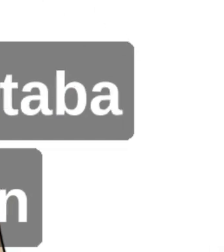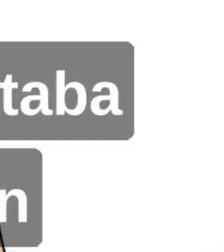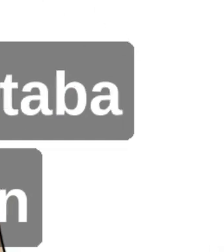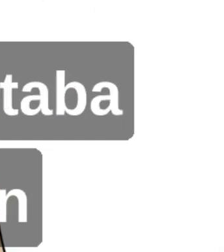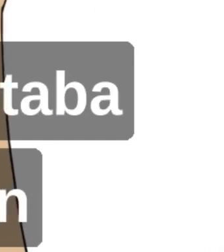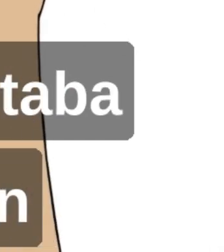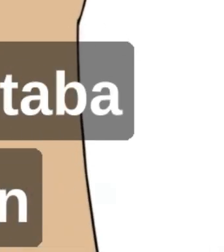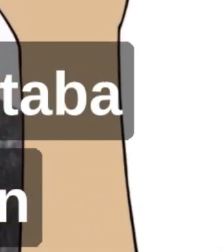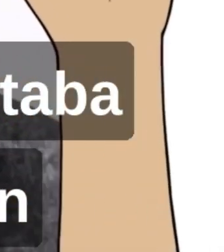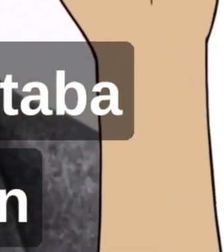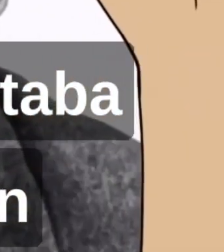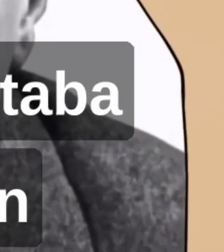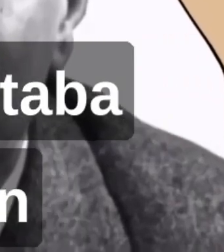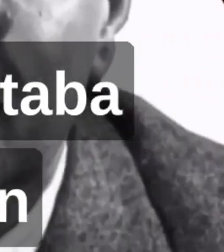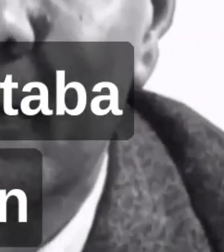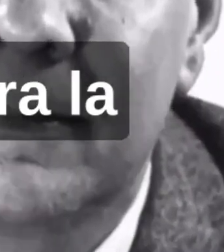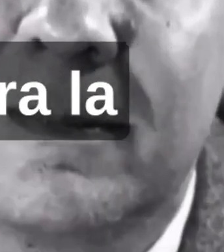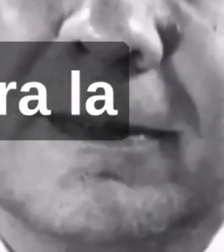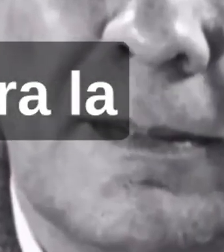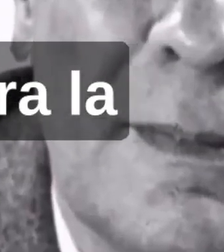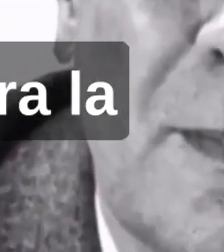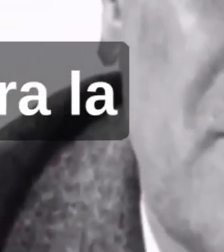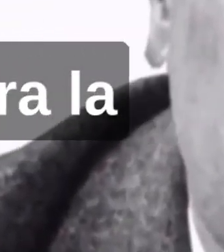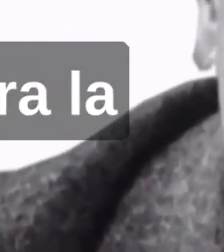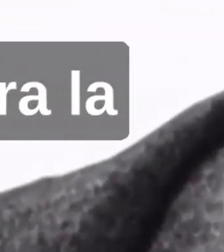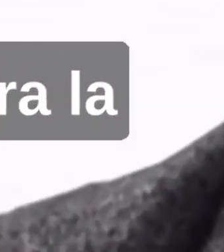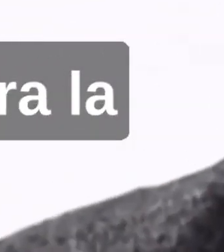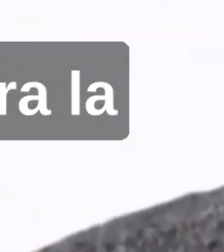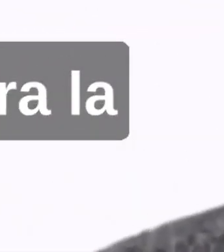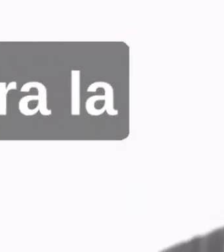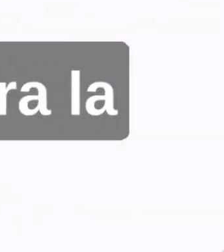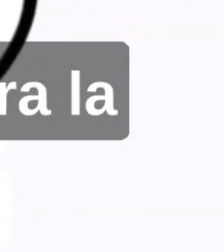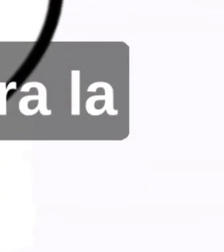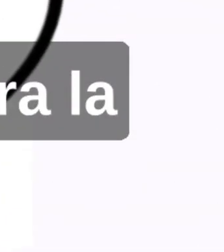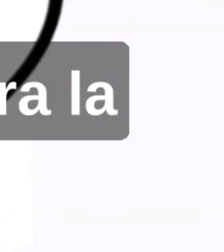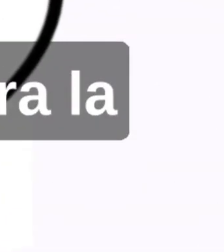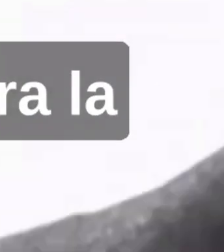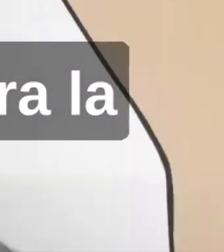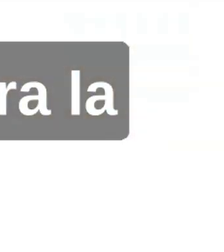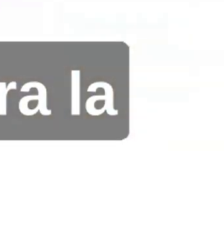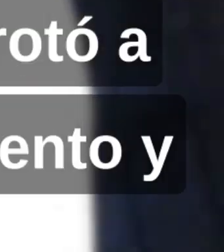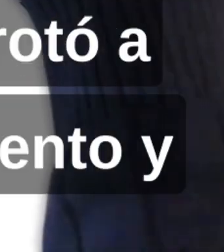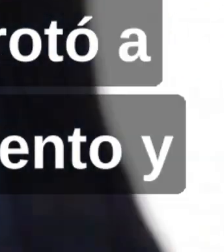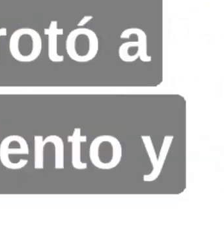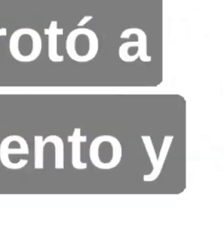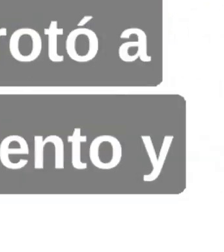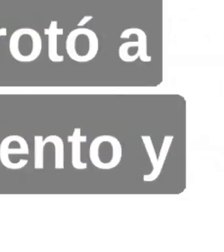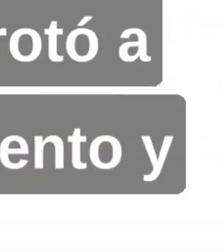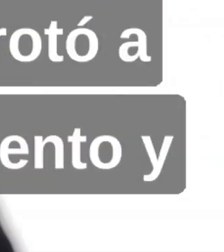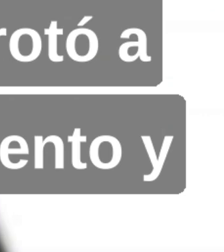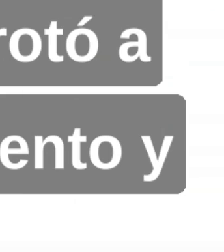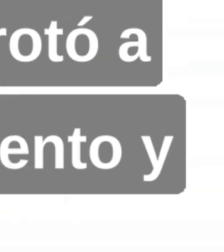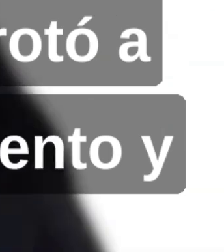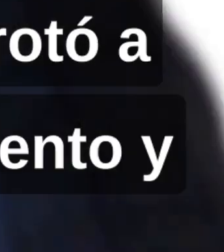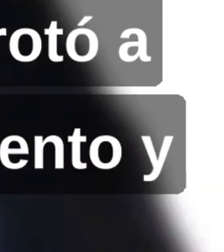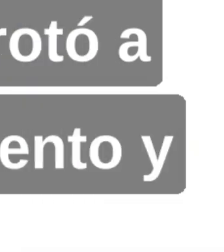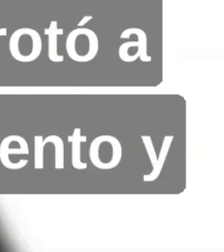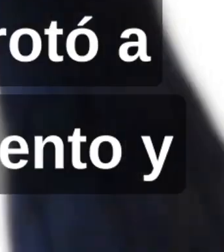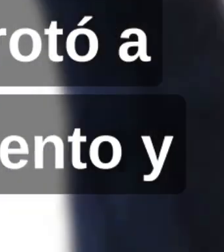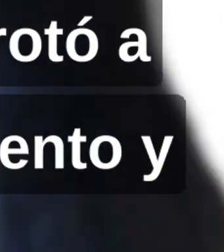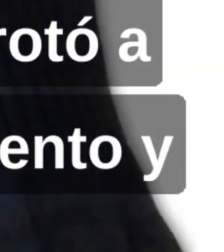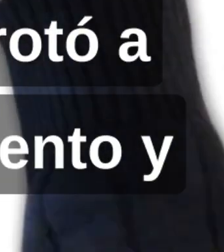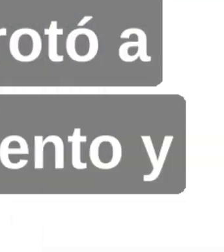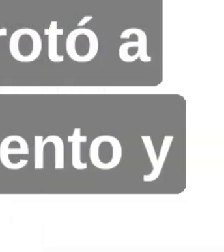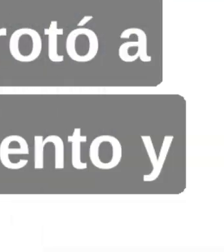se manifestava quando ele poder cair mano sei lá barbaria quando ele Arruda militar derrotou